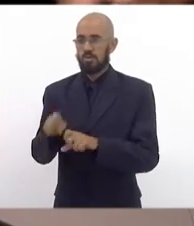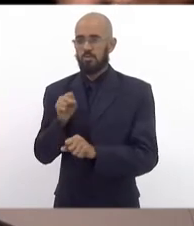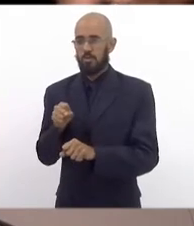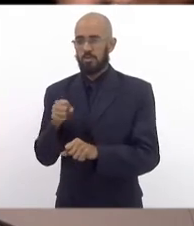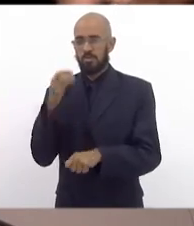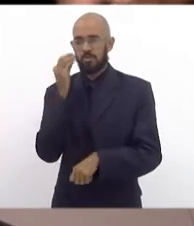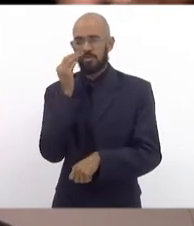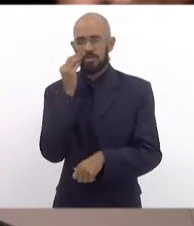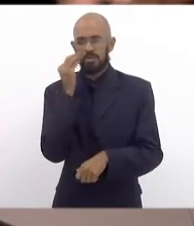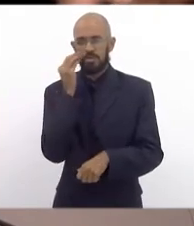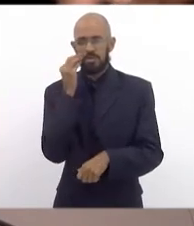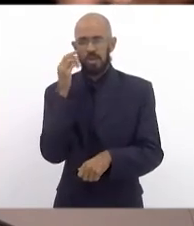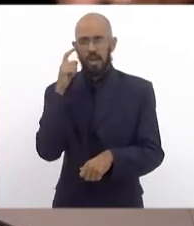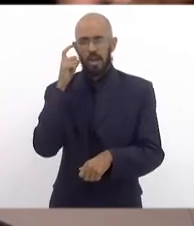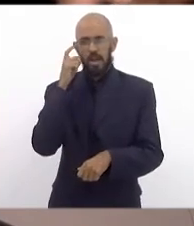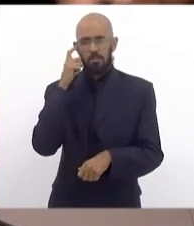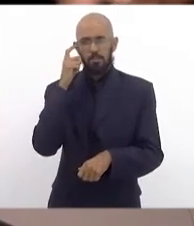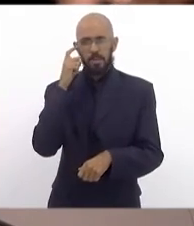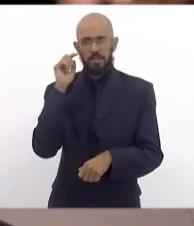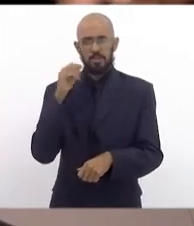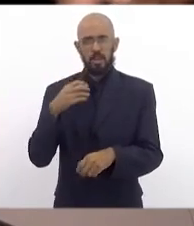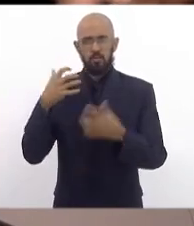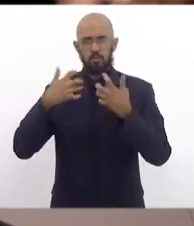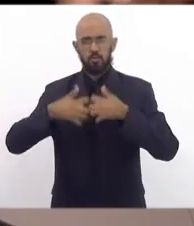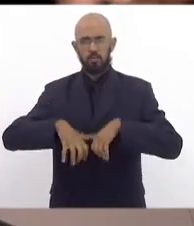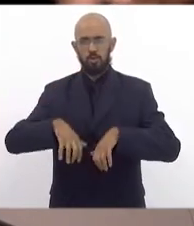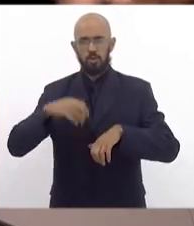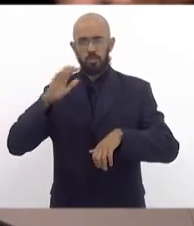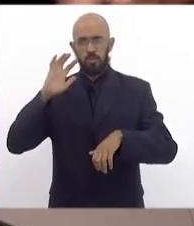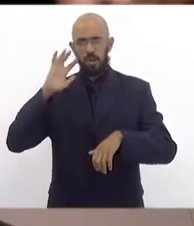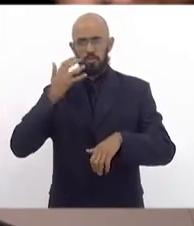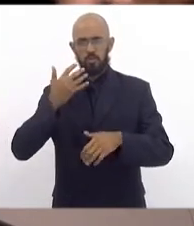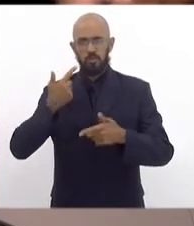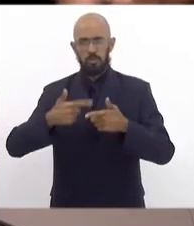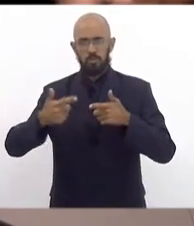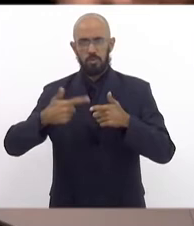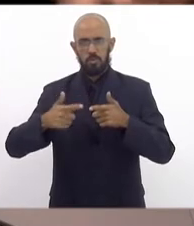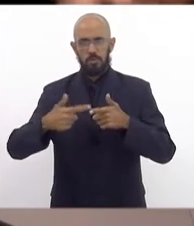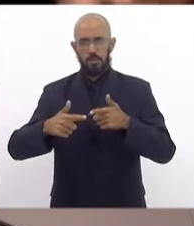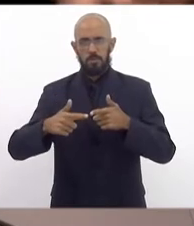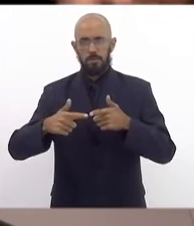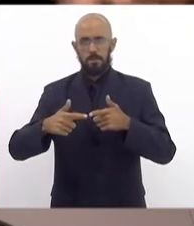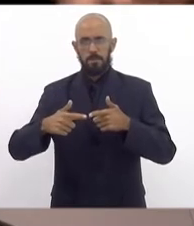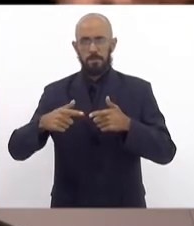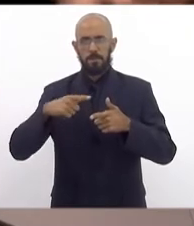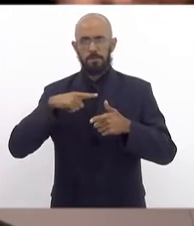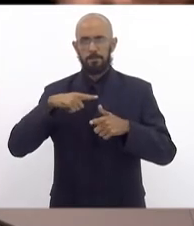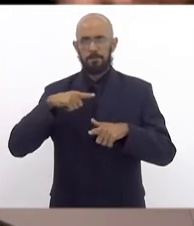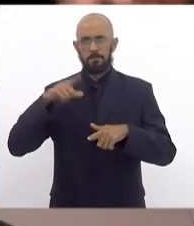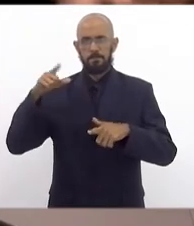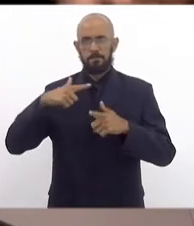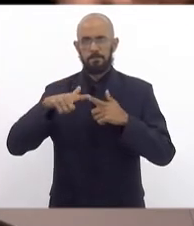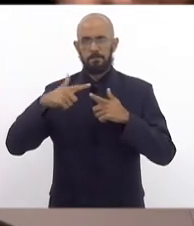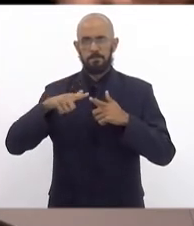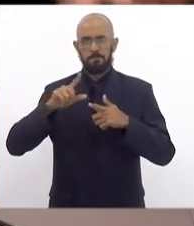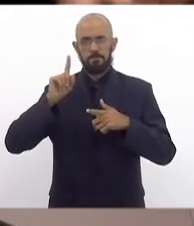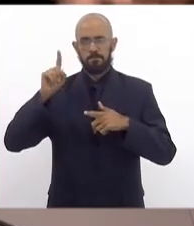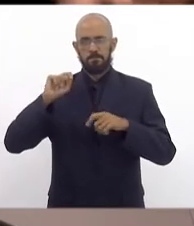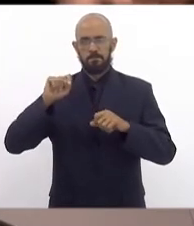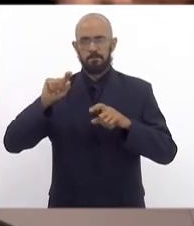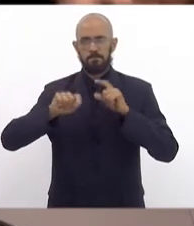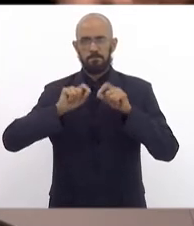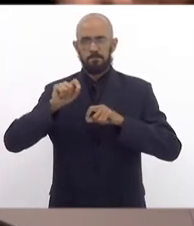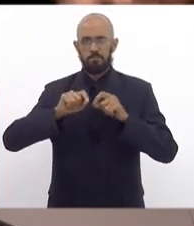na cabeça funciona para resolver problema e a gente tem ali um problema que a parte de